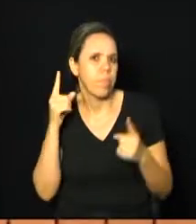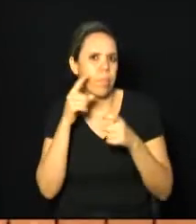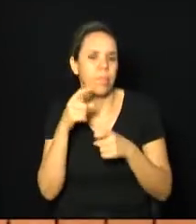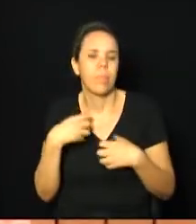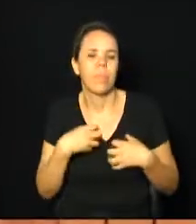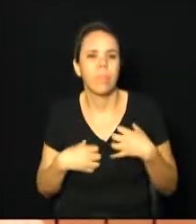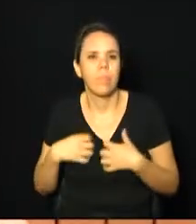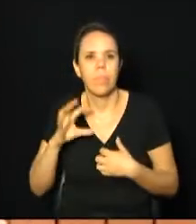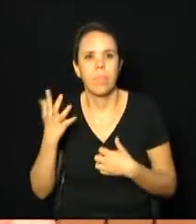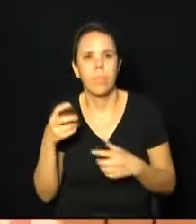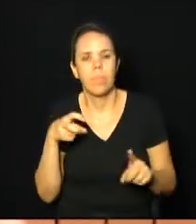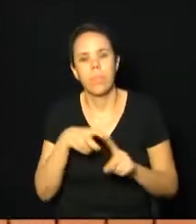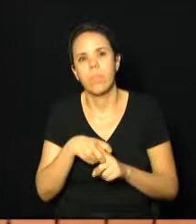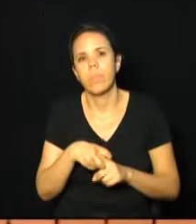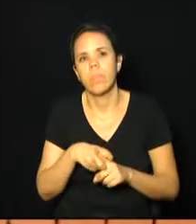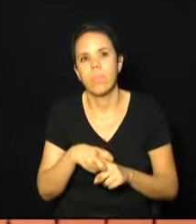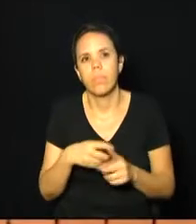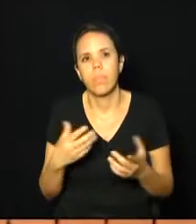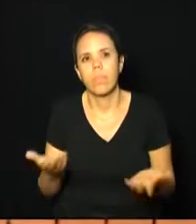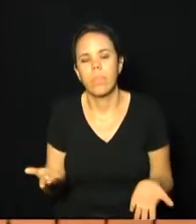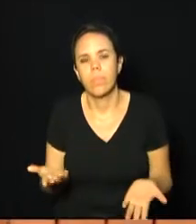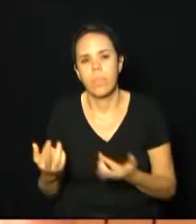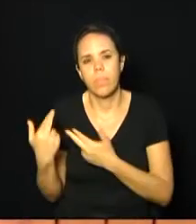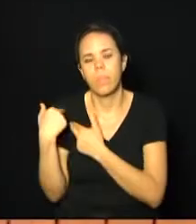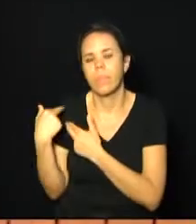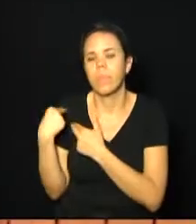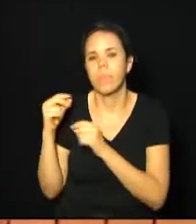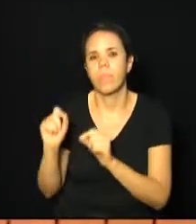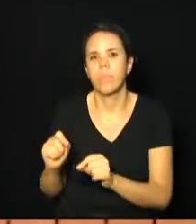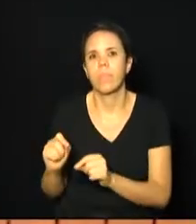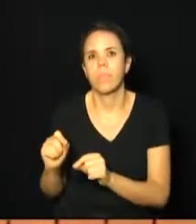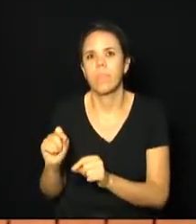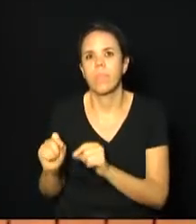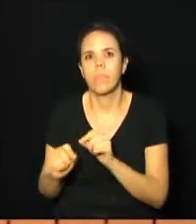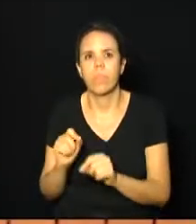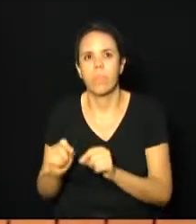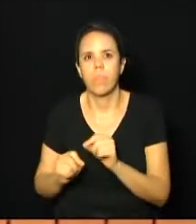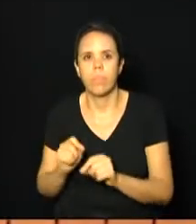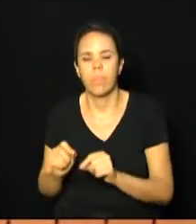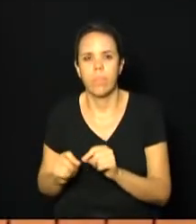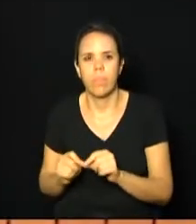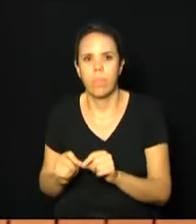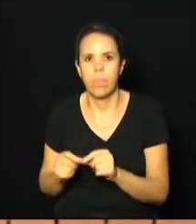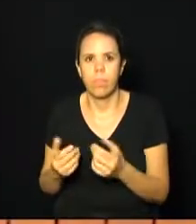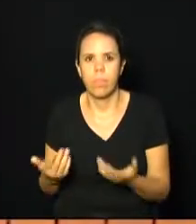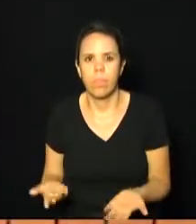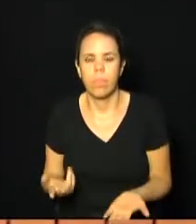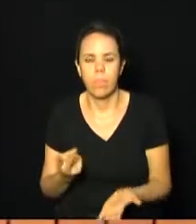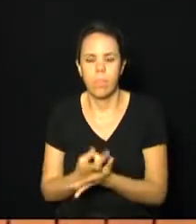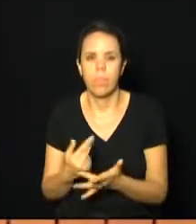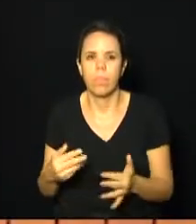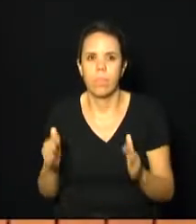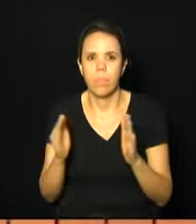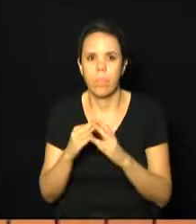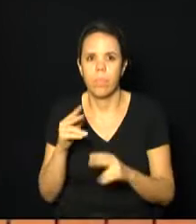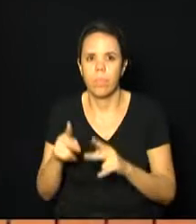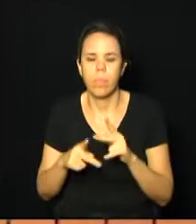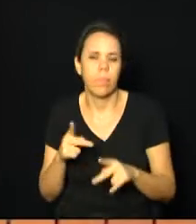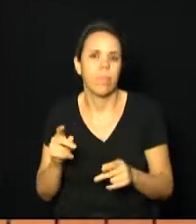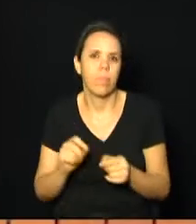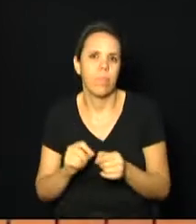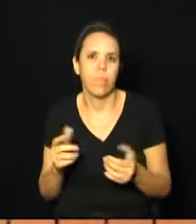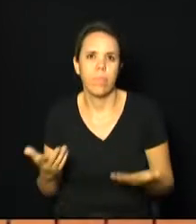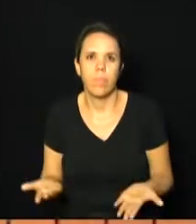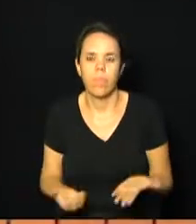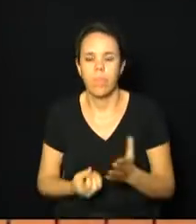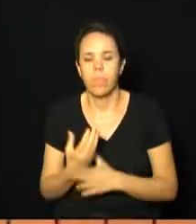situação, acontece um acidente, a responsabilidade recai em quem, né? Então, é a mesma coisa o morador, né? Se ele faz